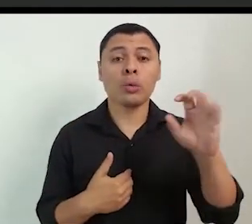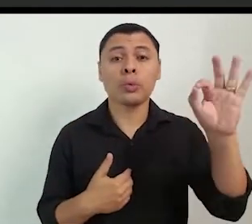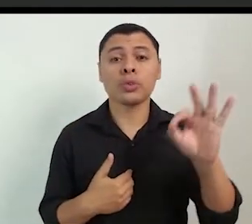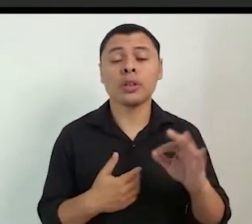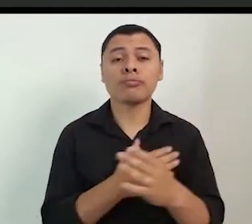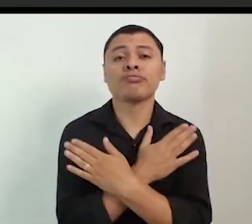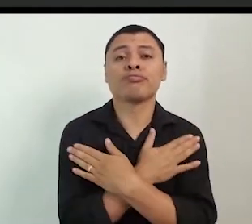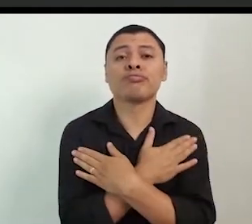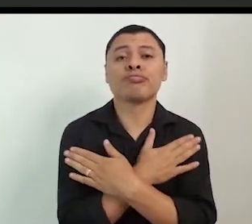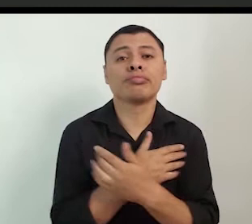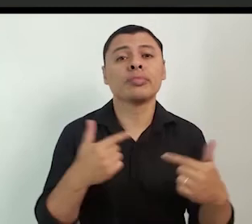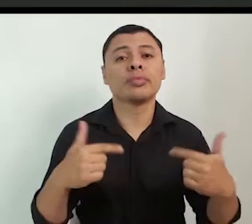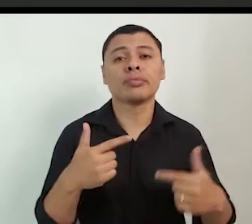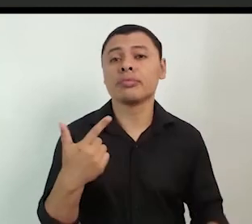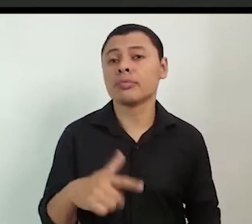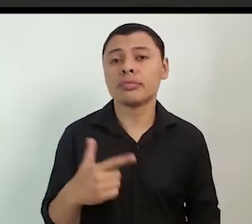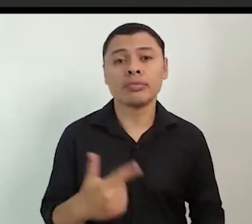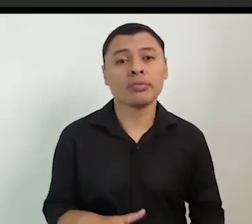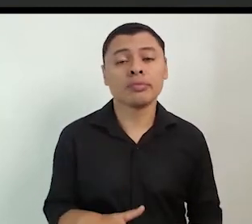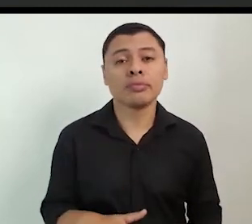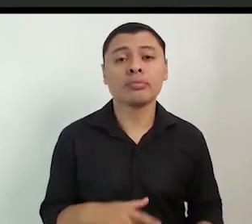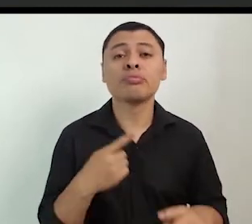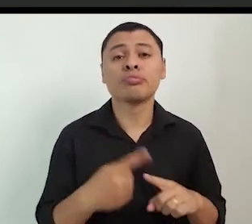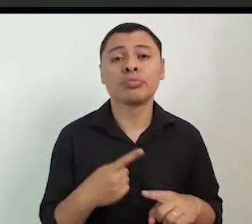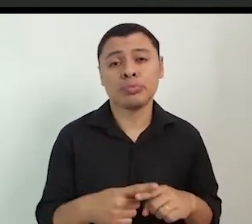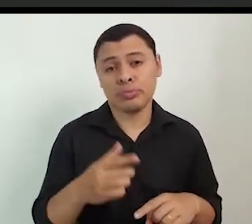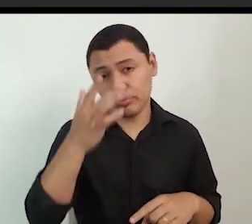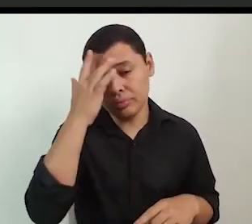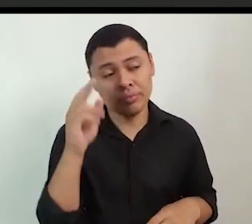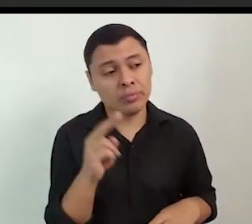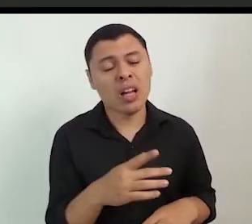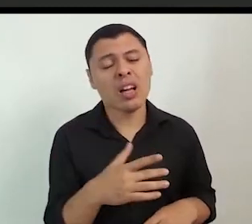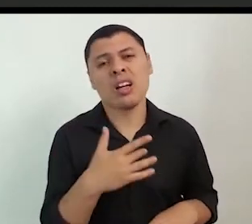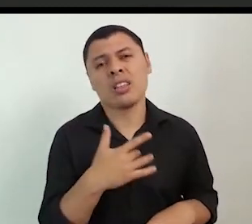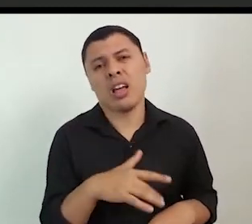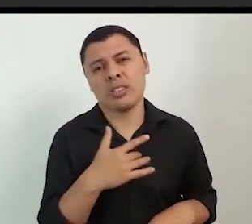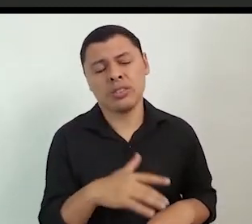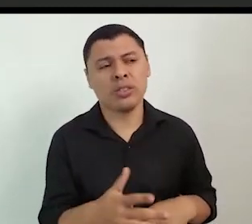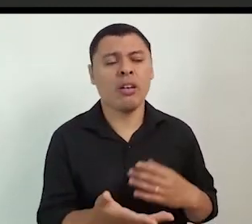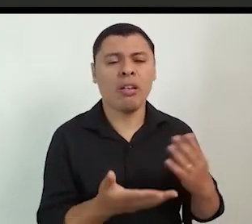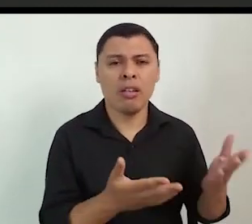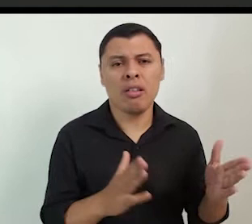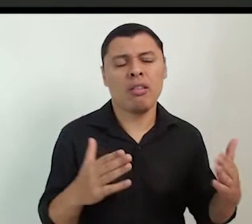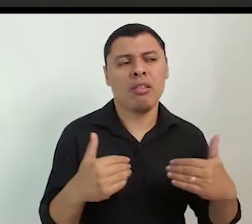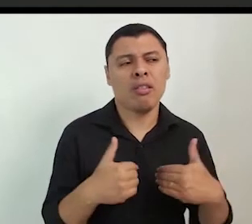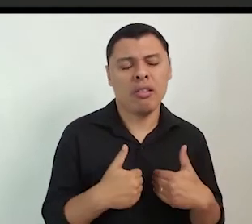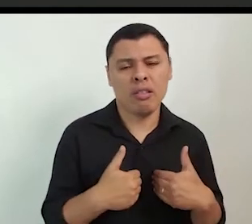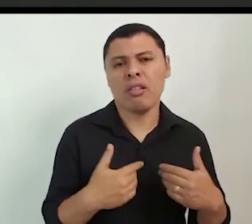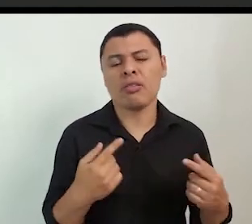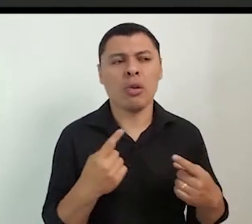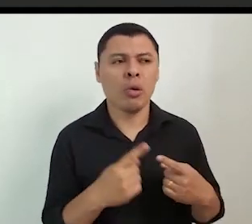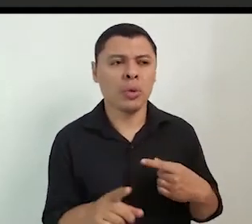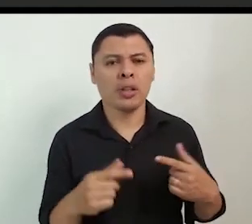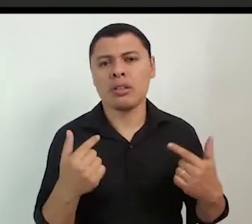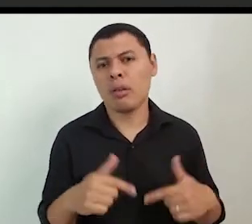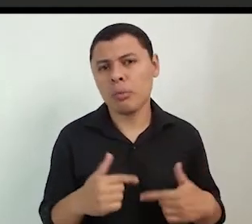e o principal motivo é o capacitismo, porque, assim, sempre parte-se de um estereótipo, né? Qual é a